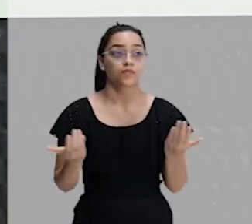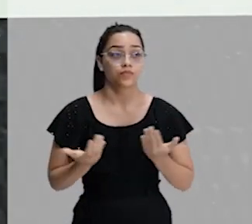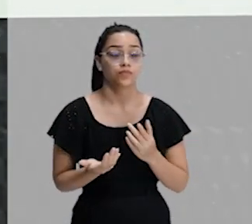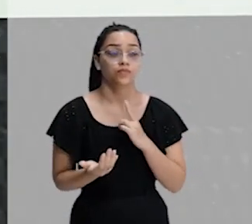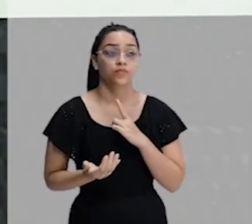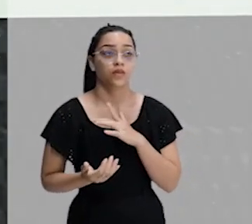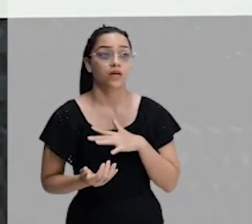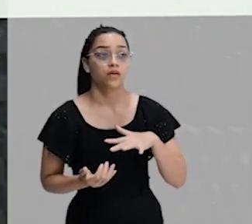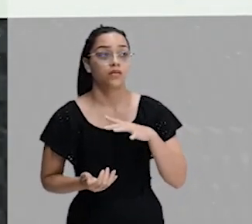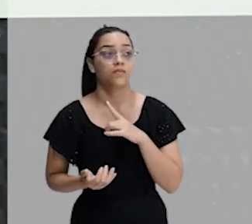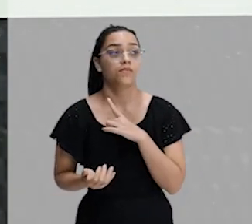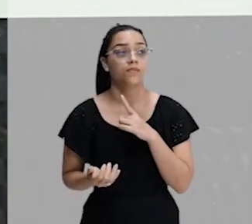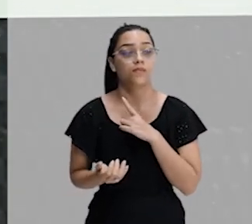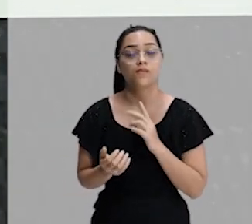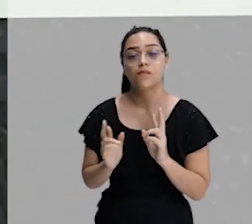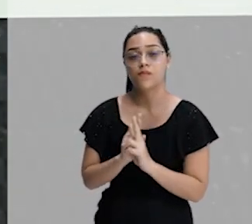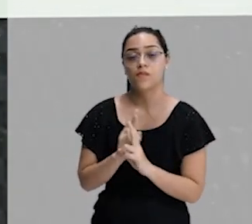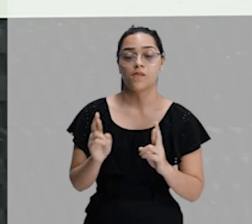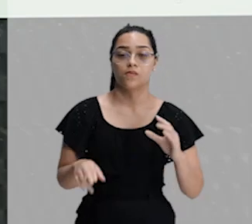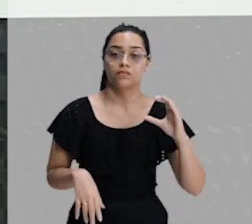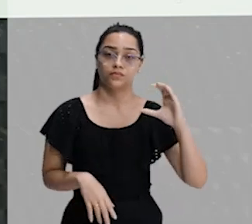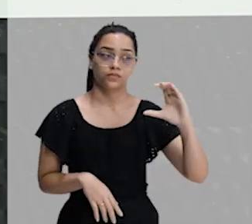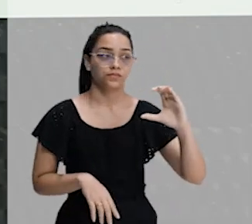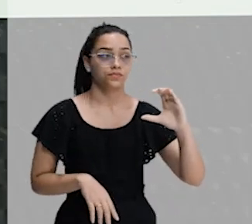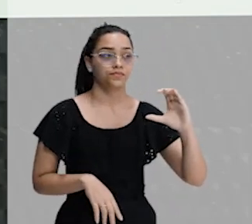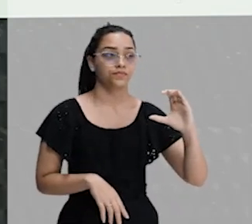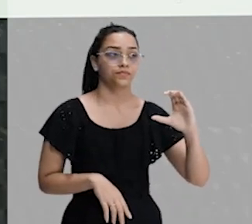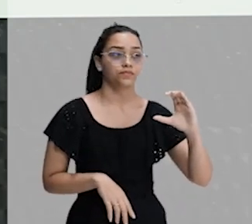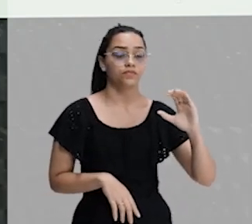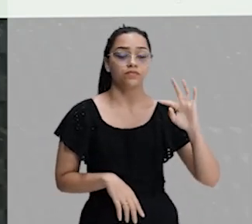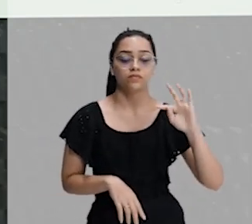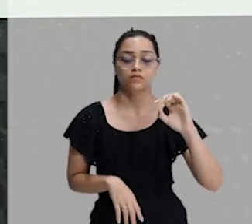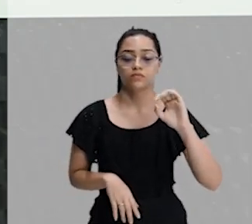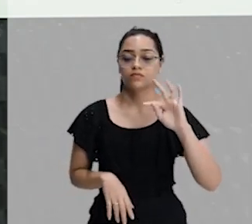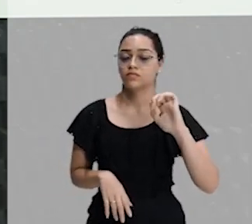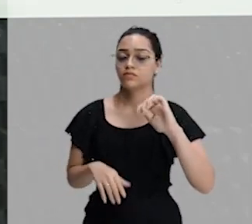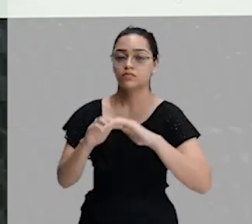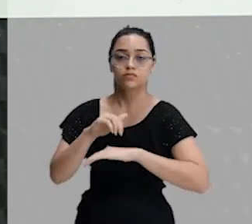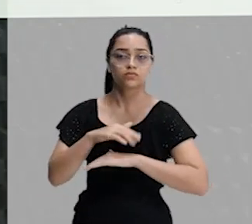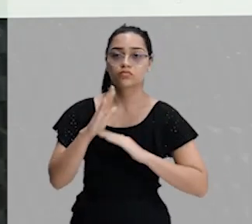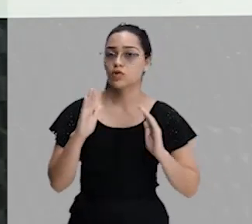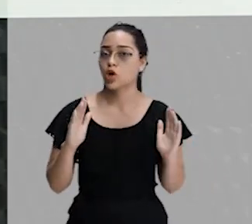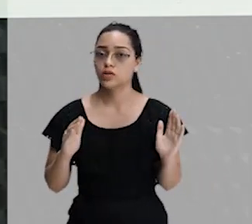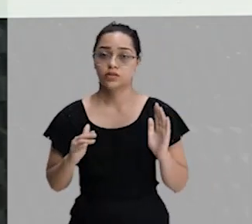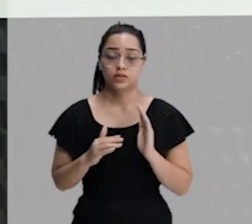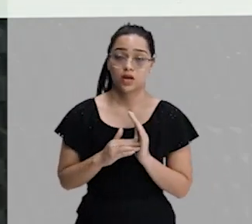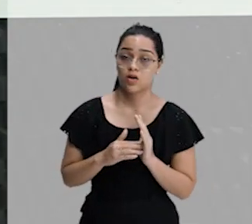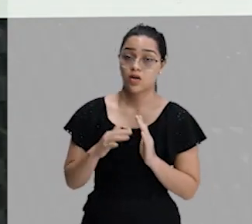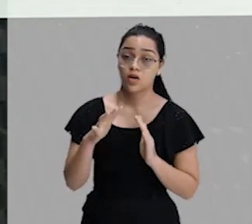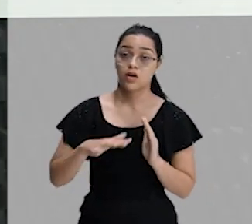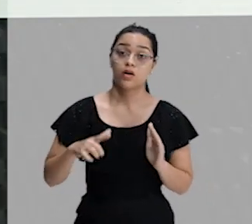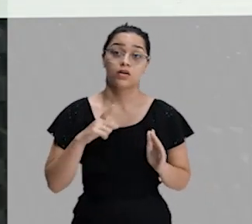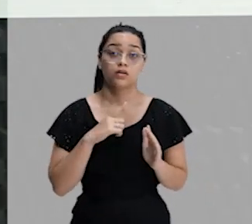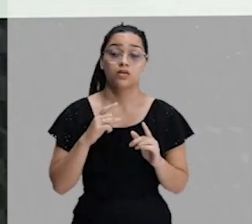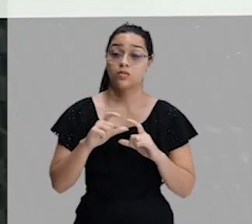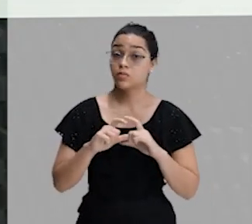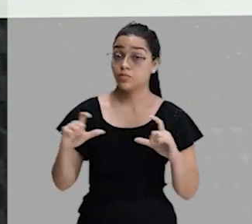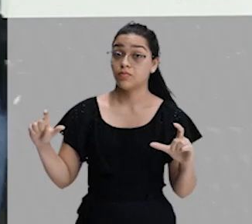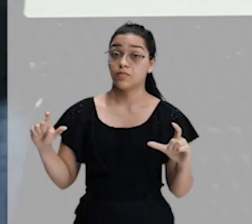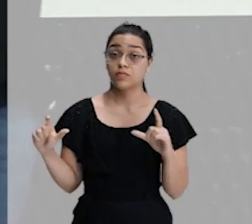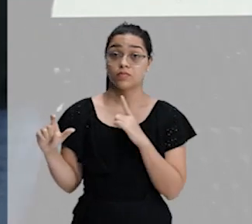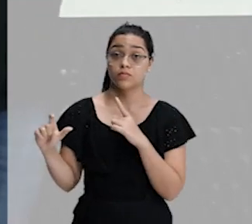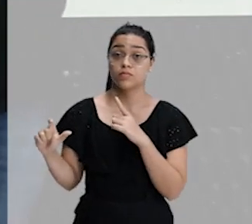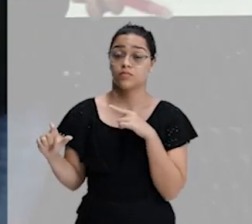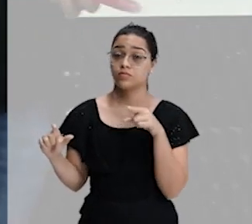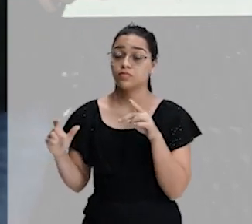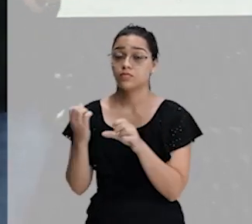agora na questão C. Ele quer a total, pessoal. Ora, a área total, existe uma fórmula